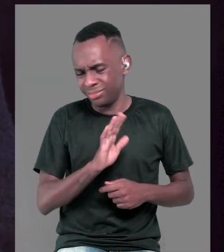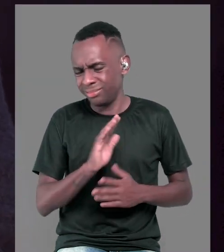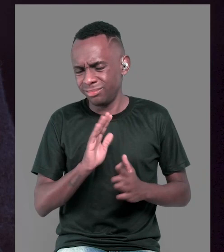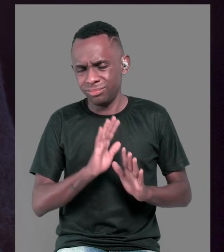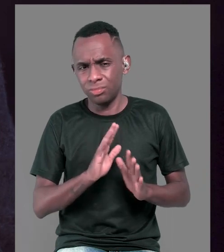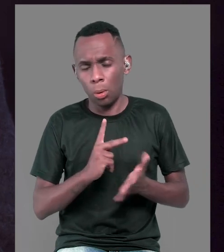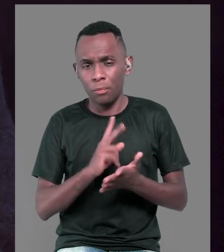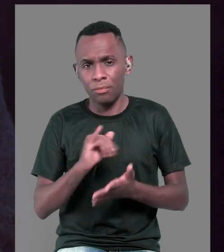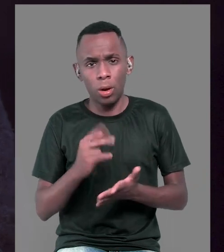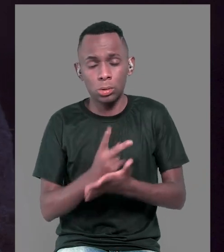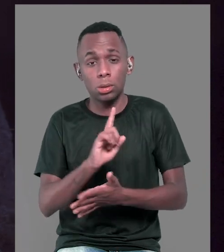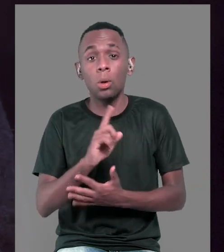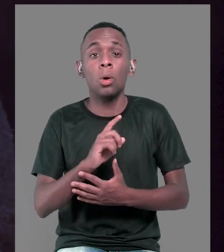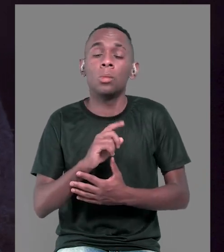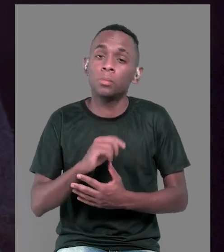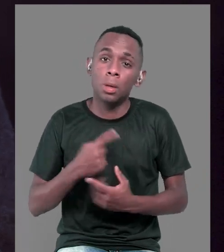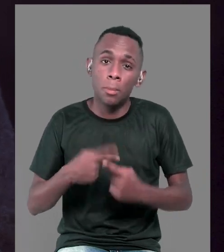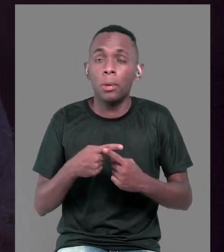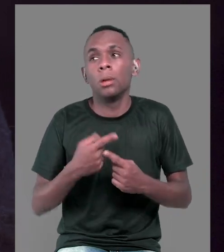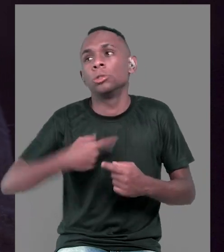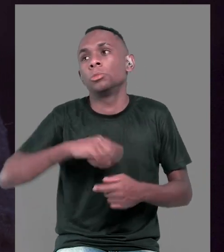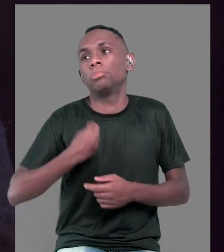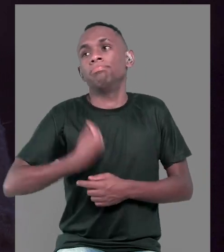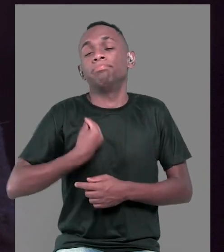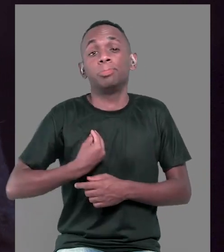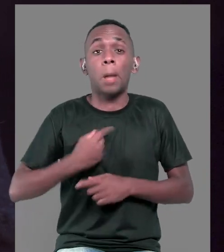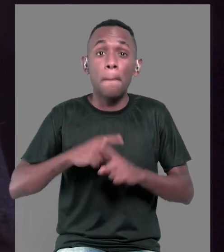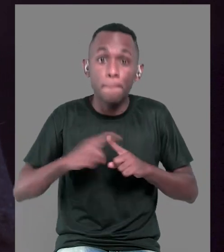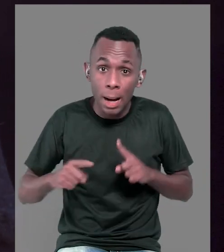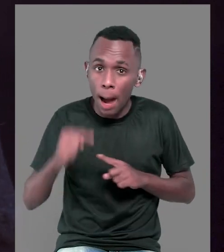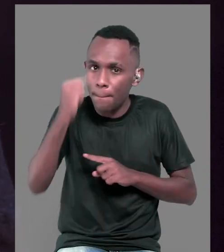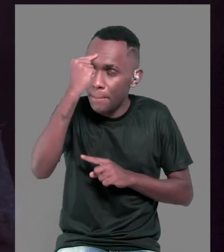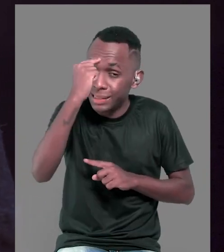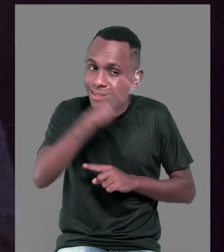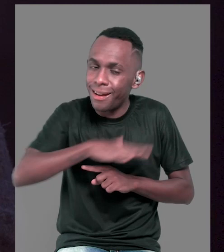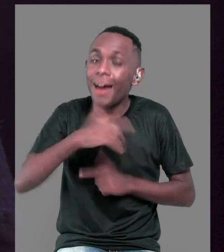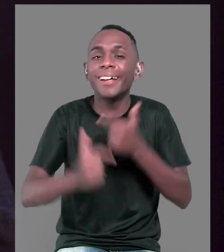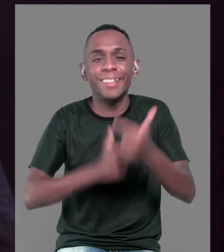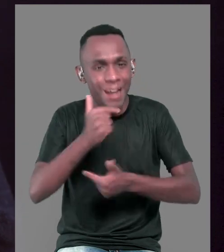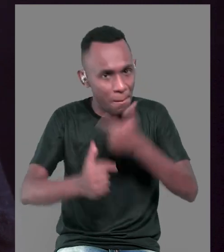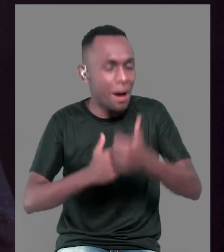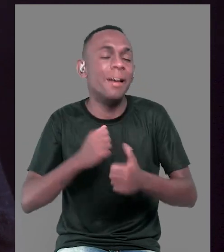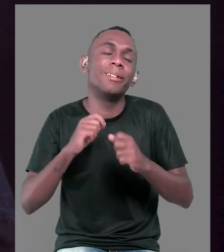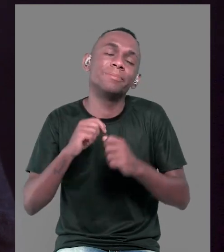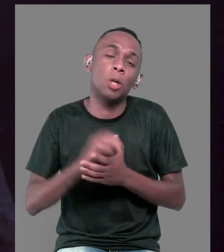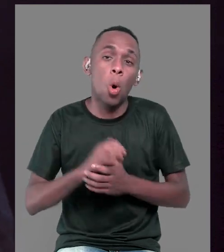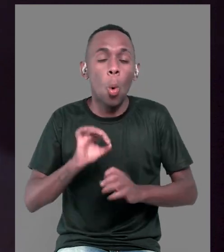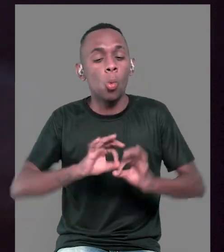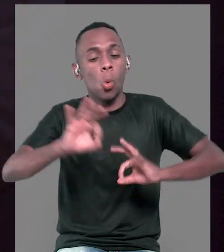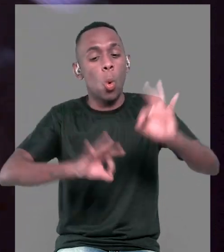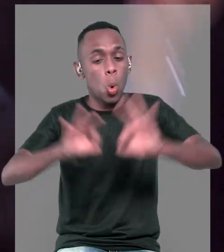em termos existenciais. Mas quando a gente pensa em trabalho ou em manejo